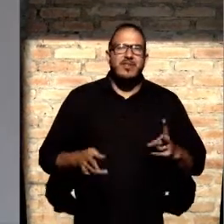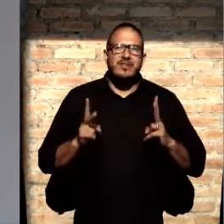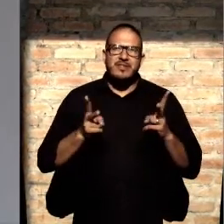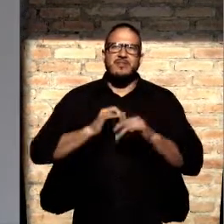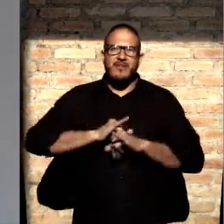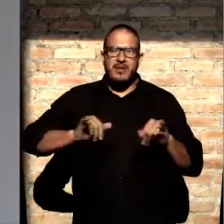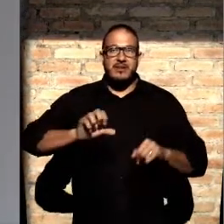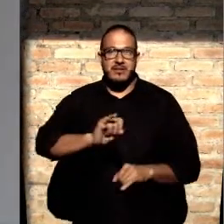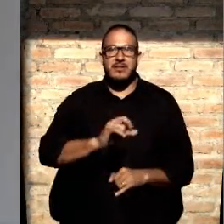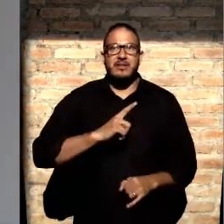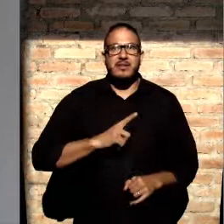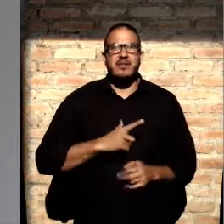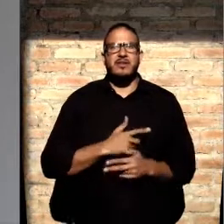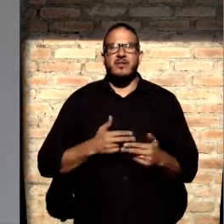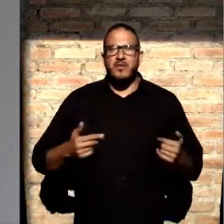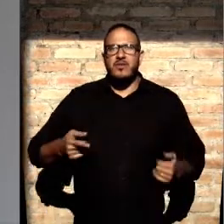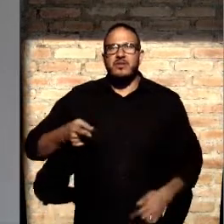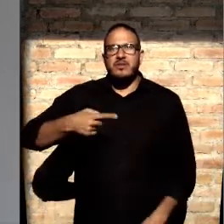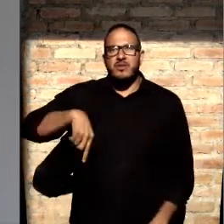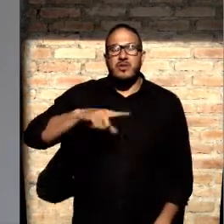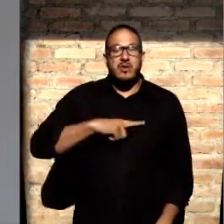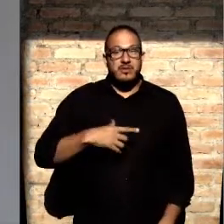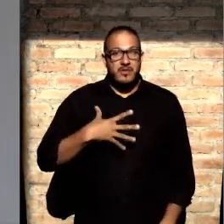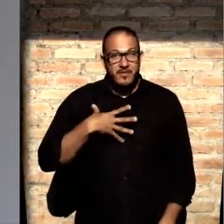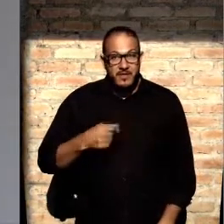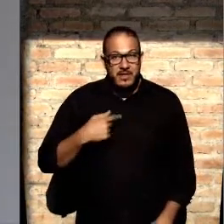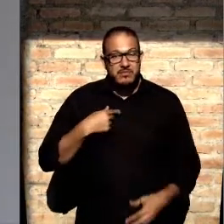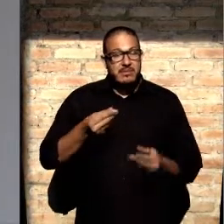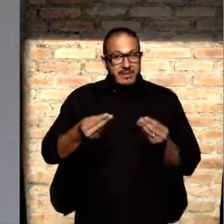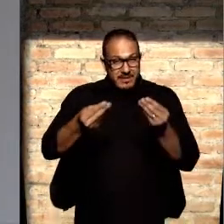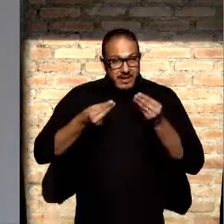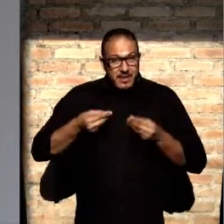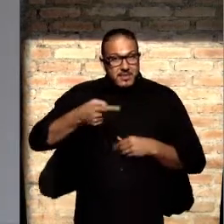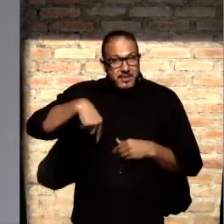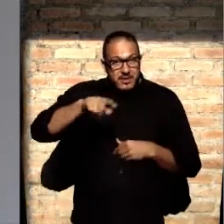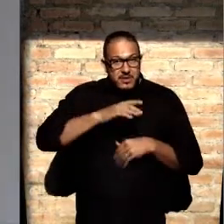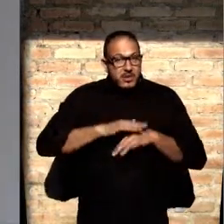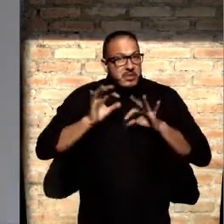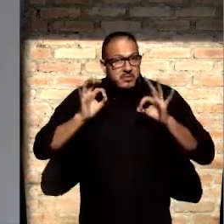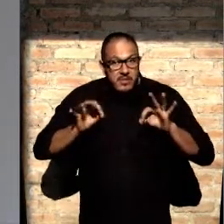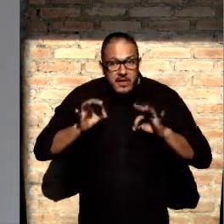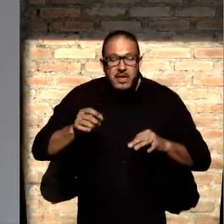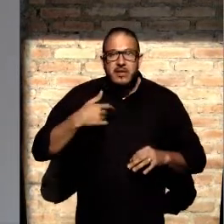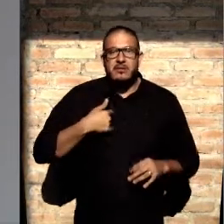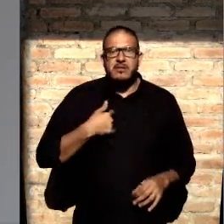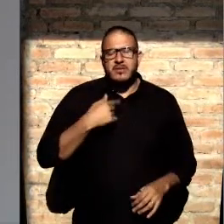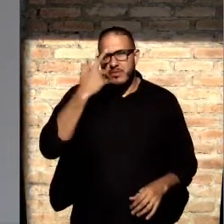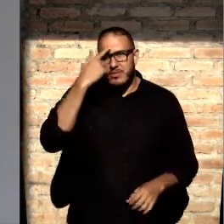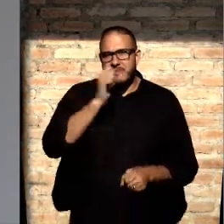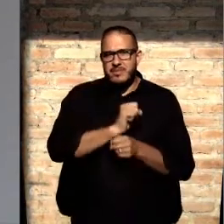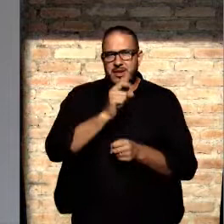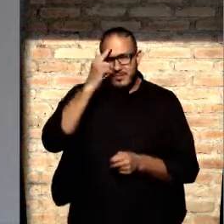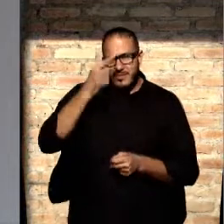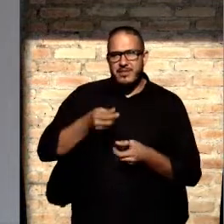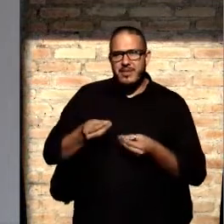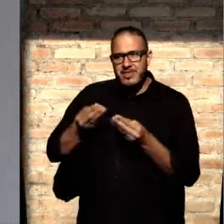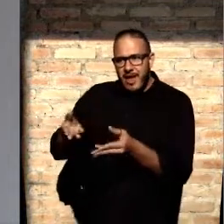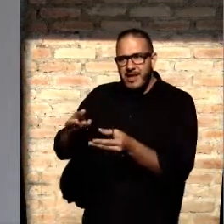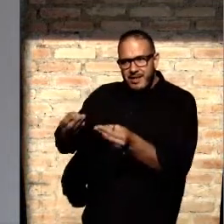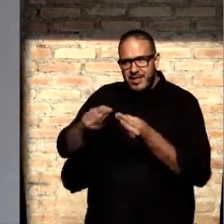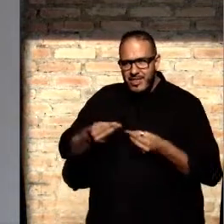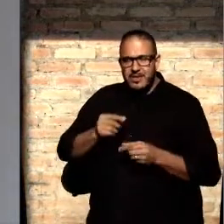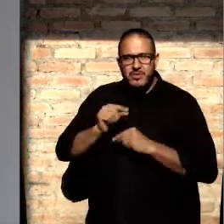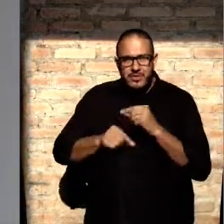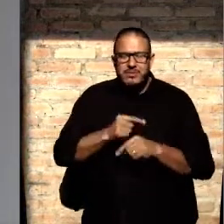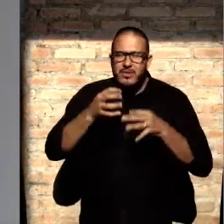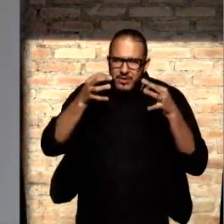se há coisa que nossos filhos nos dão em troca e não esperem nada em troca mas tem uma coisa